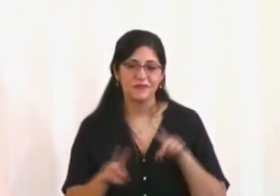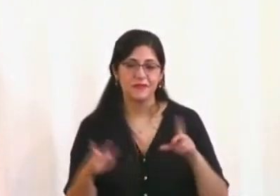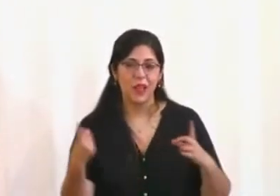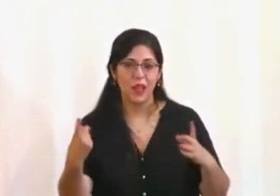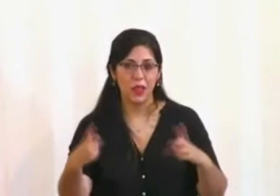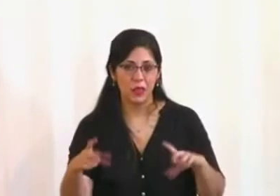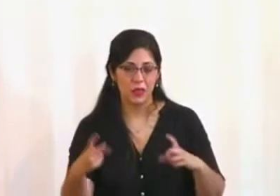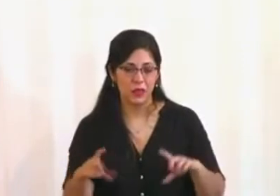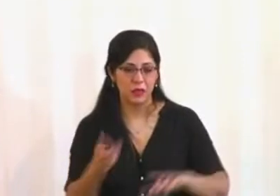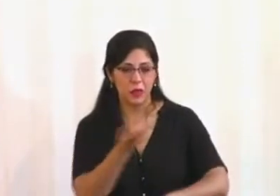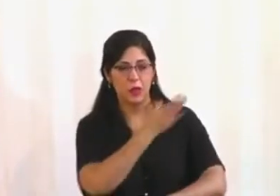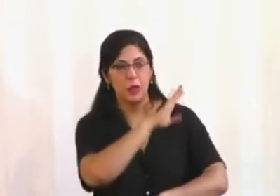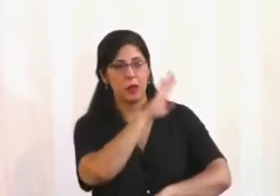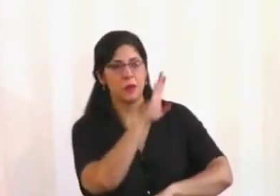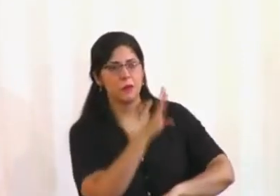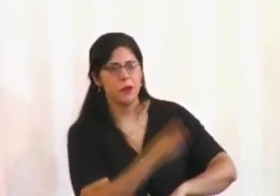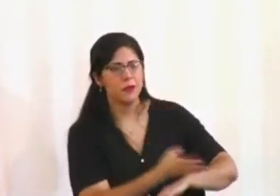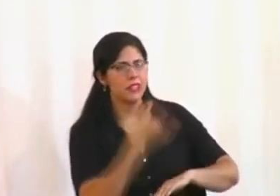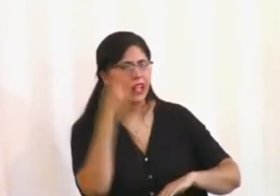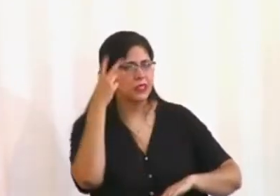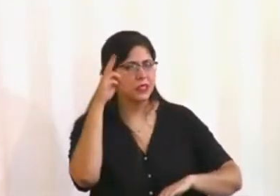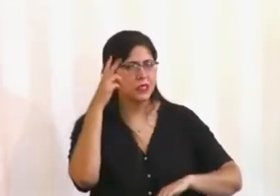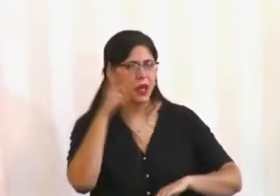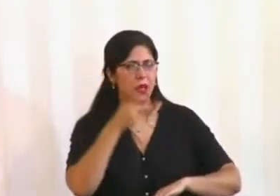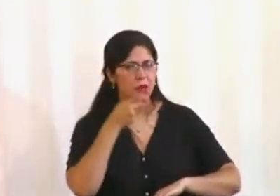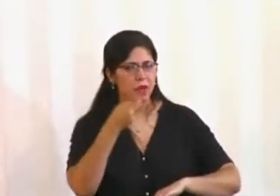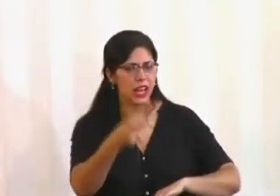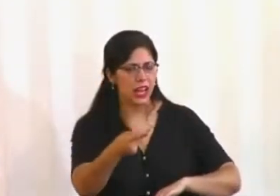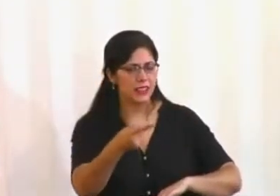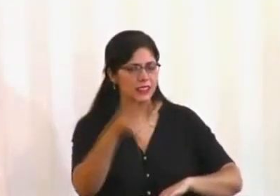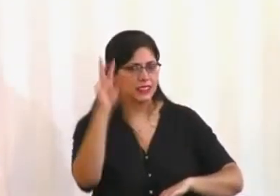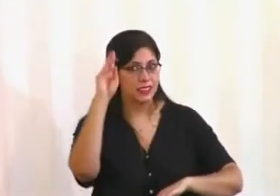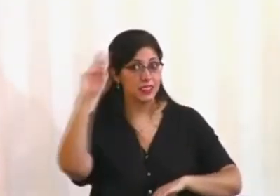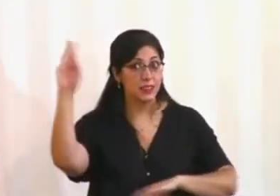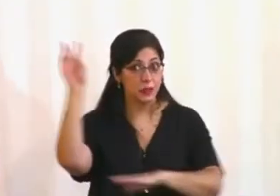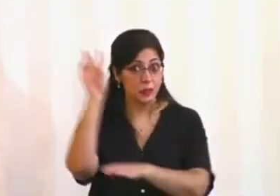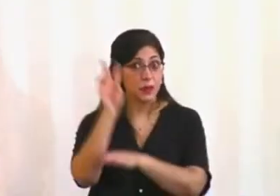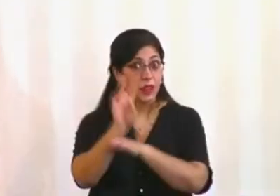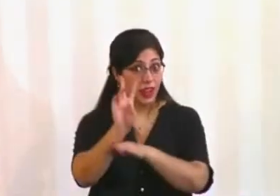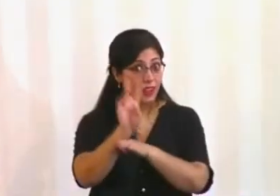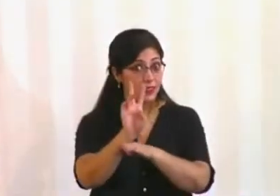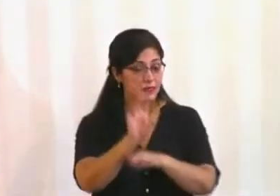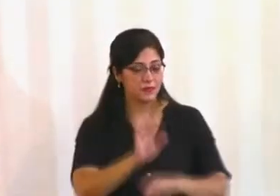há uma história que está sendo narrada de um homem que está sendo cuidado por Deus. E ele caminha